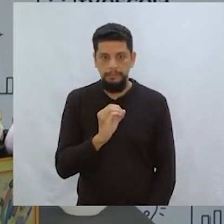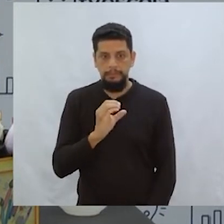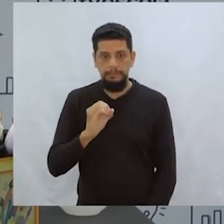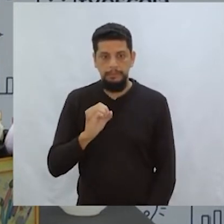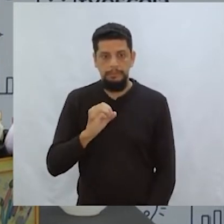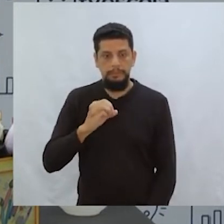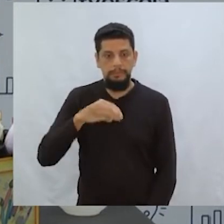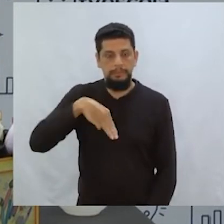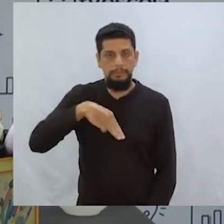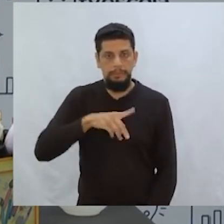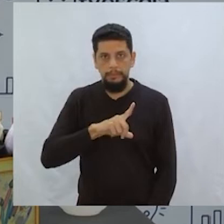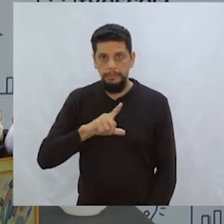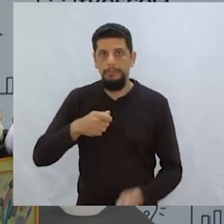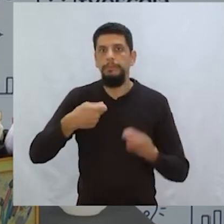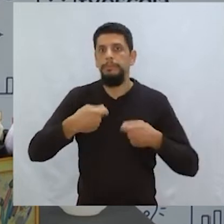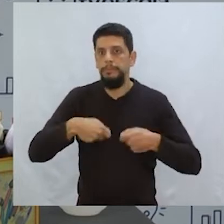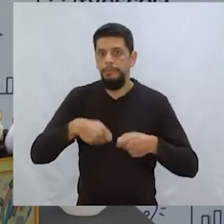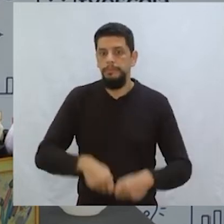gente precisa lá.